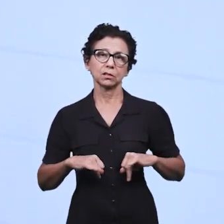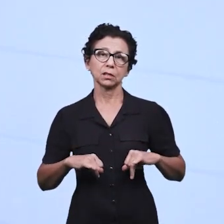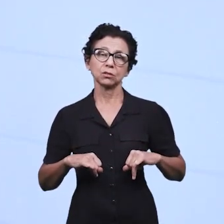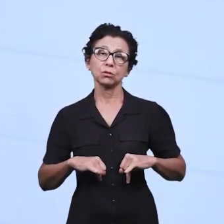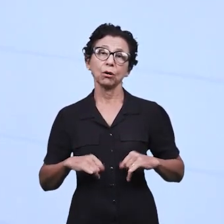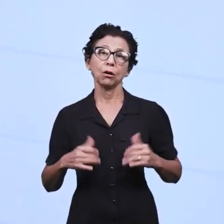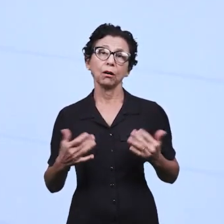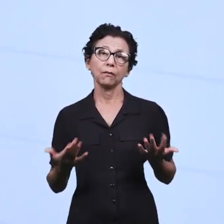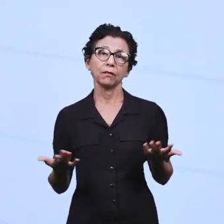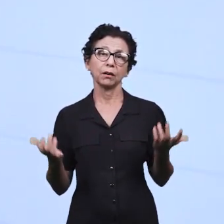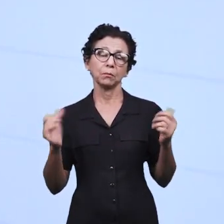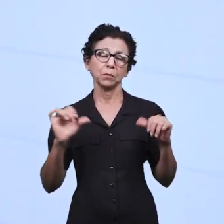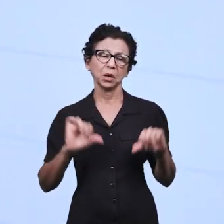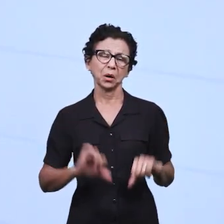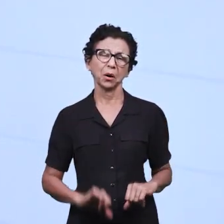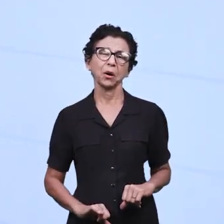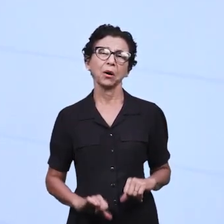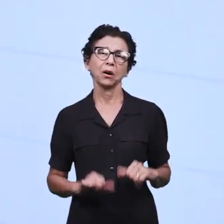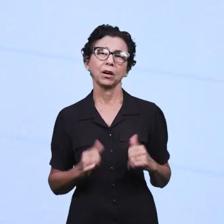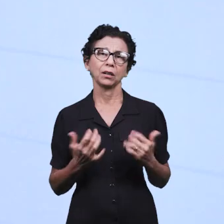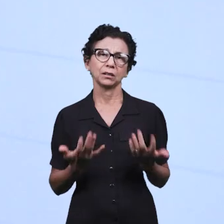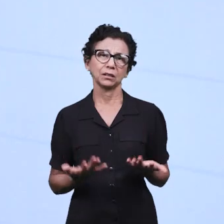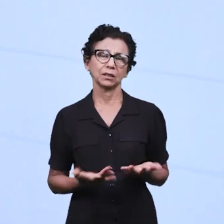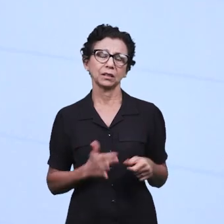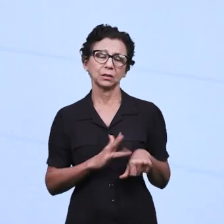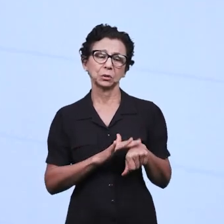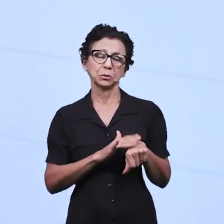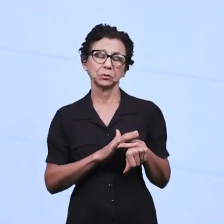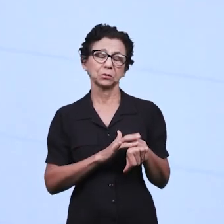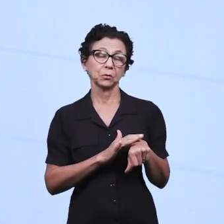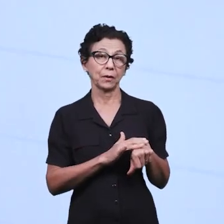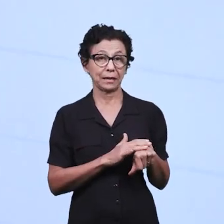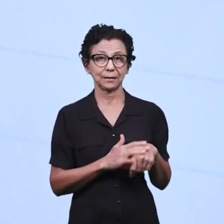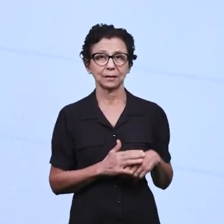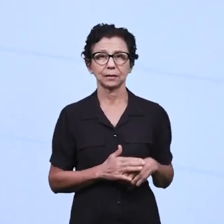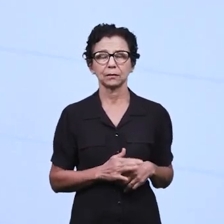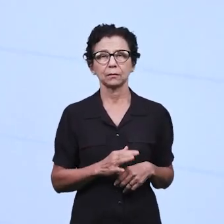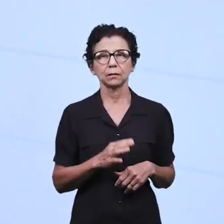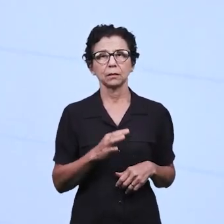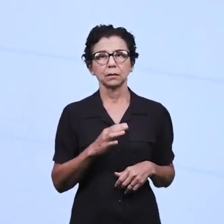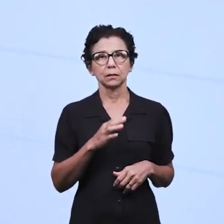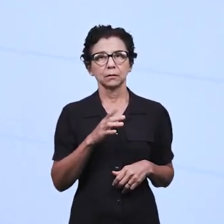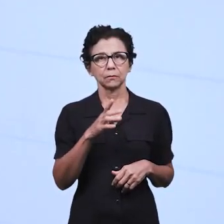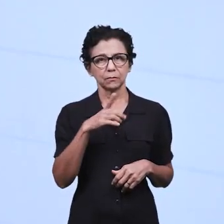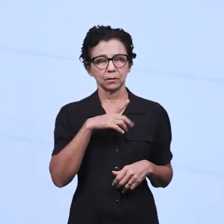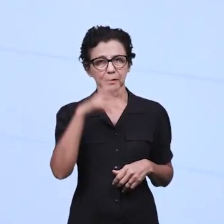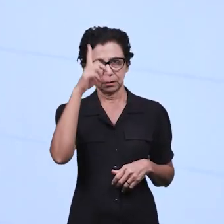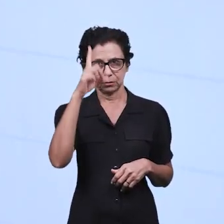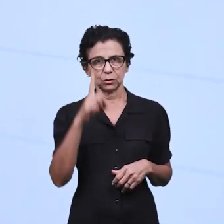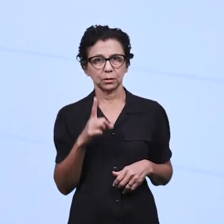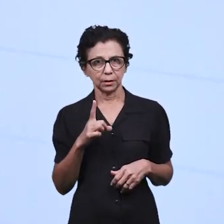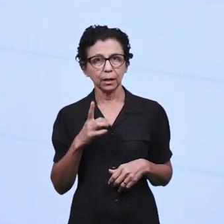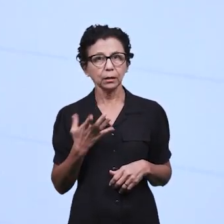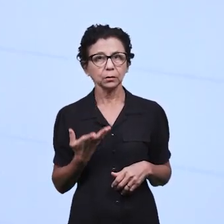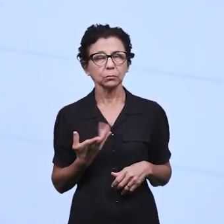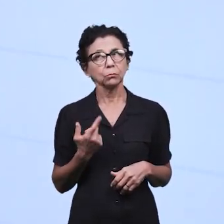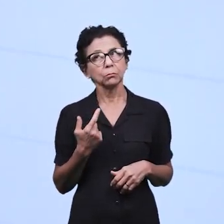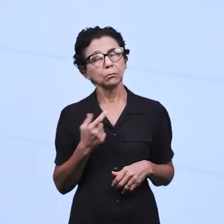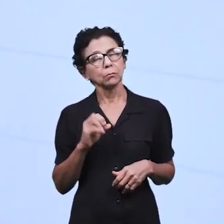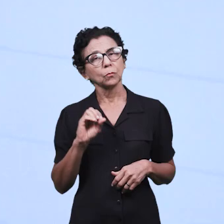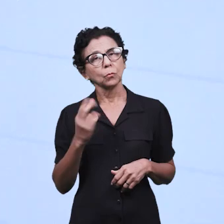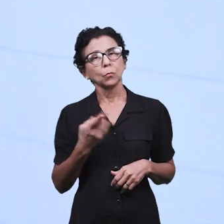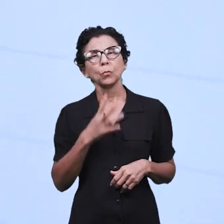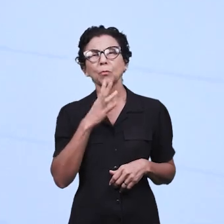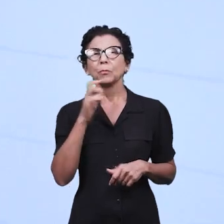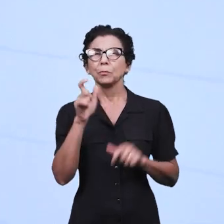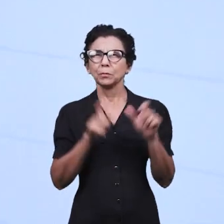tudo, né? Seu emocional vai lá embaixo e enfim. Sim. Então, você tem direito, tá? Se você está passando por essa situação ou conhece